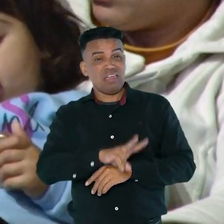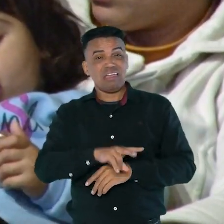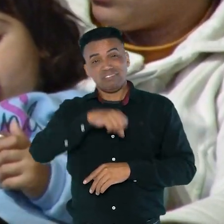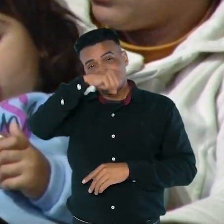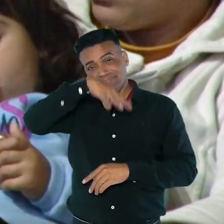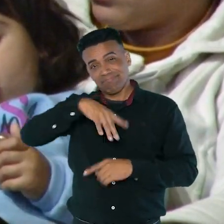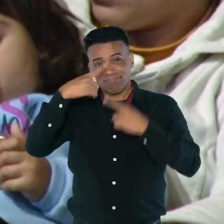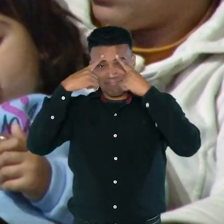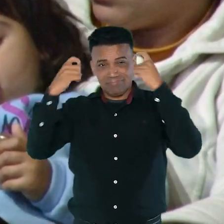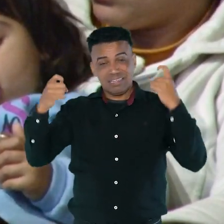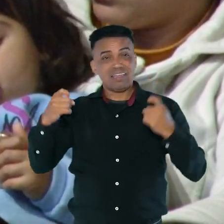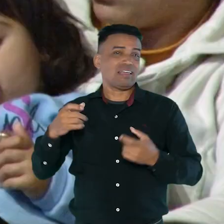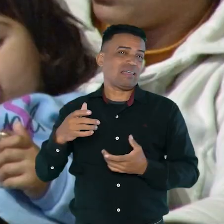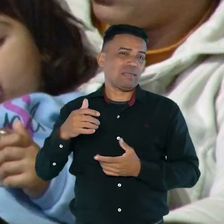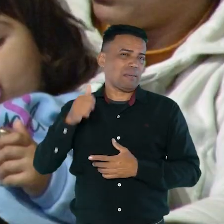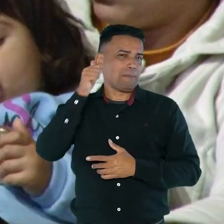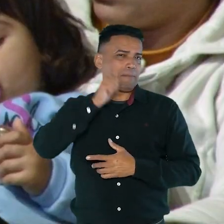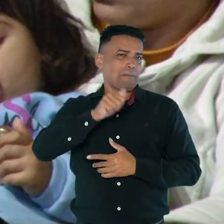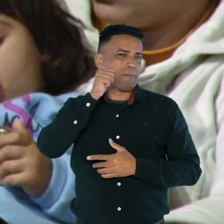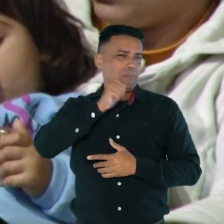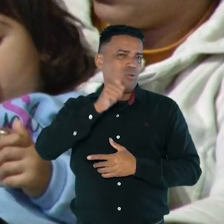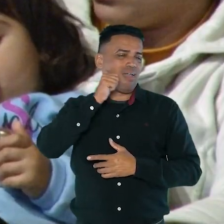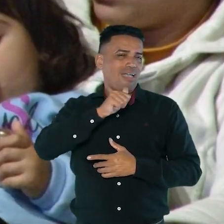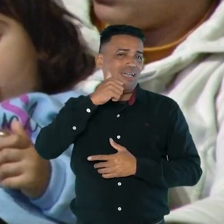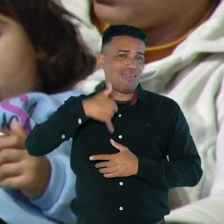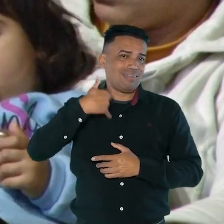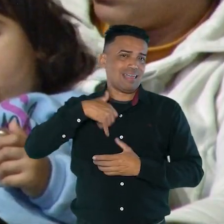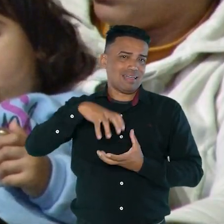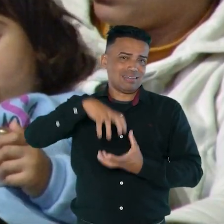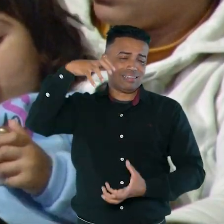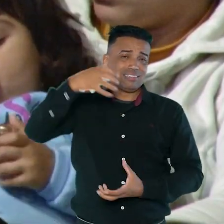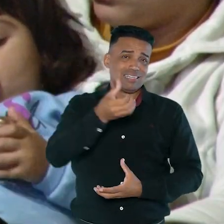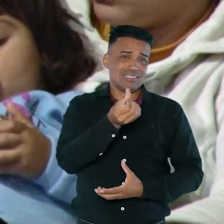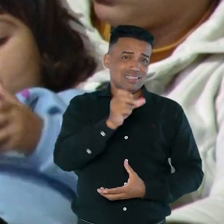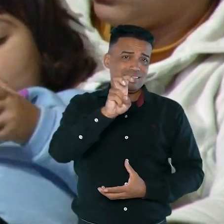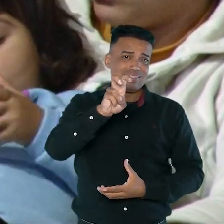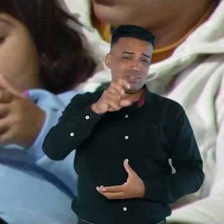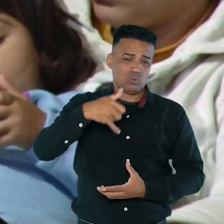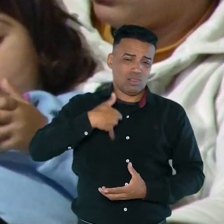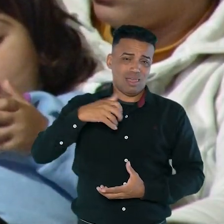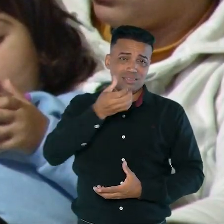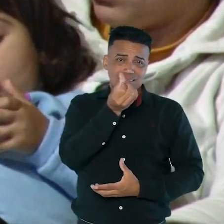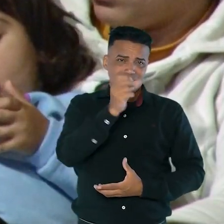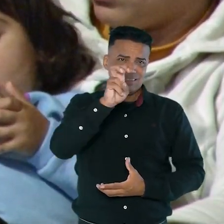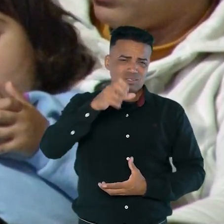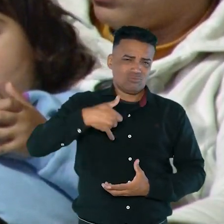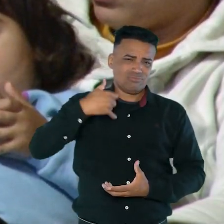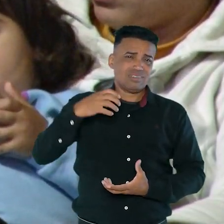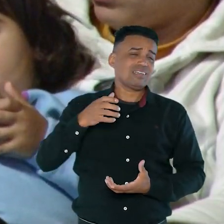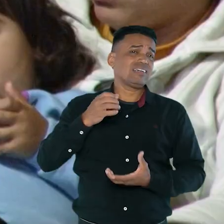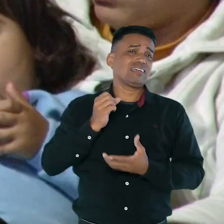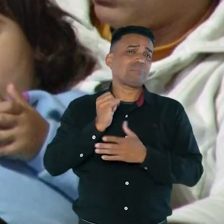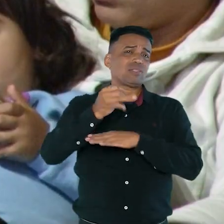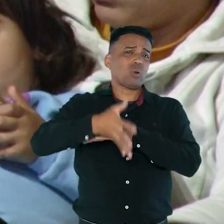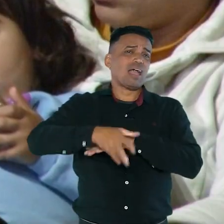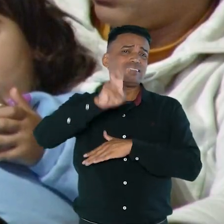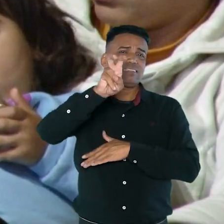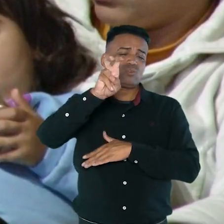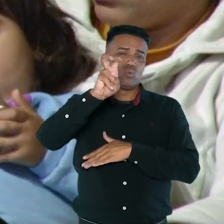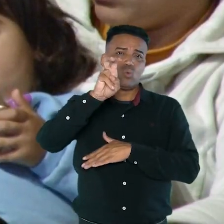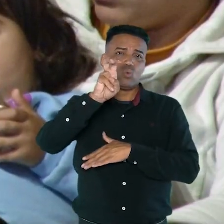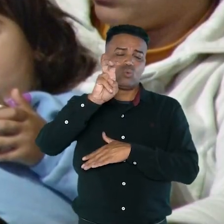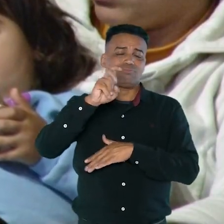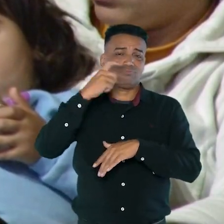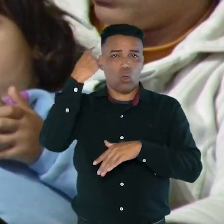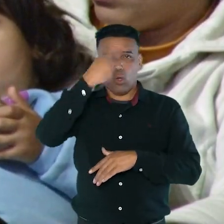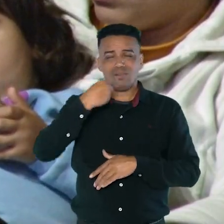olhando também a senhora que tinha 65 anos dentro de um ônibus às 5 horas da manhã, e para mim eu sempre achei que a